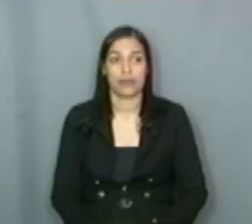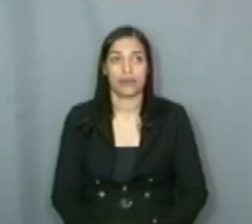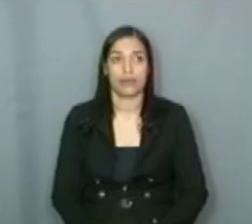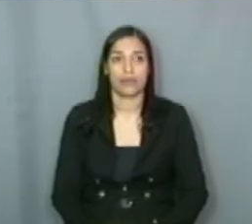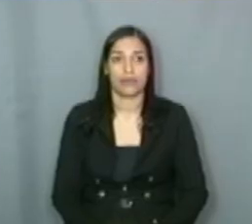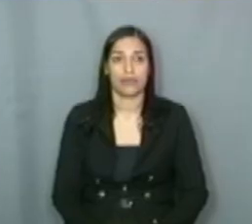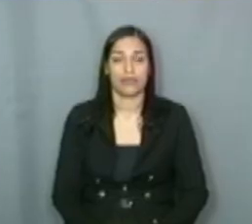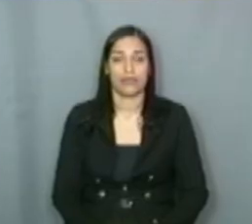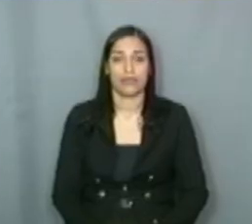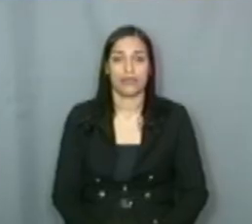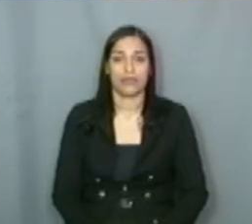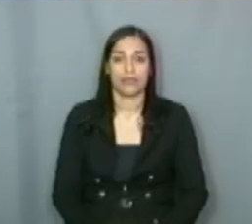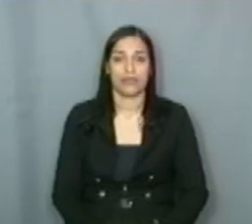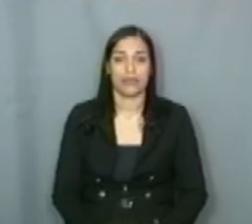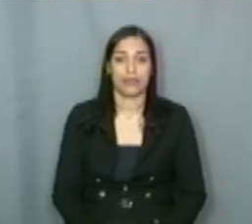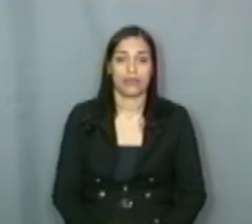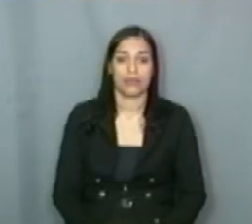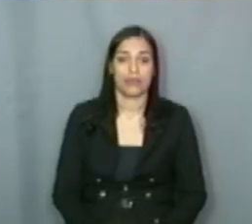Olha só.